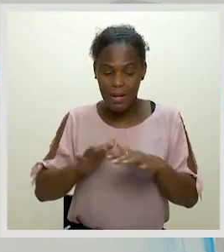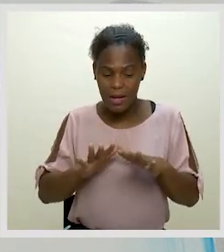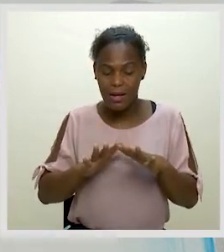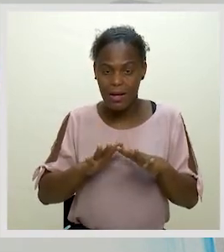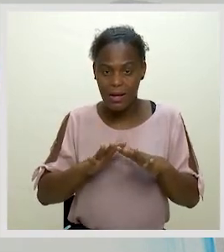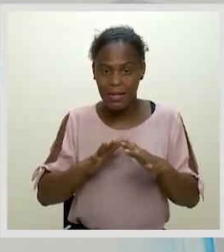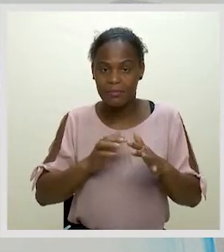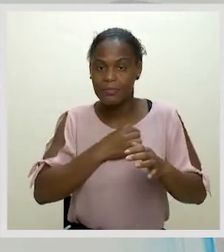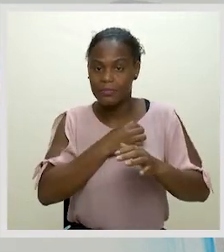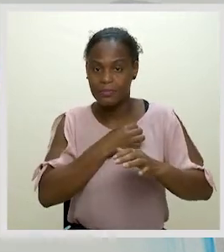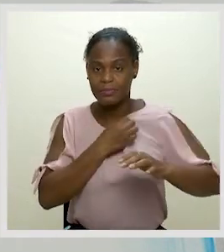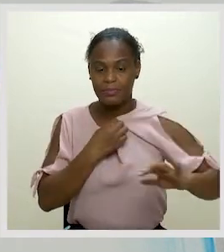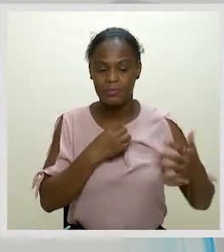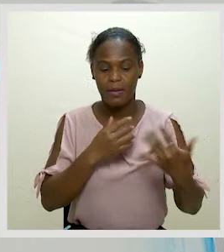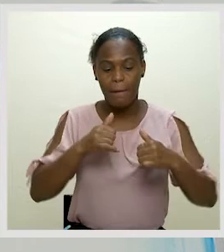mas sim